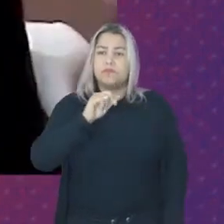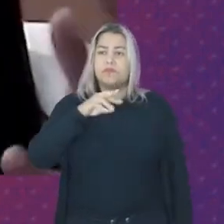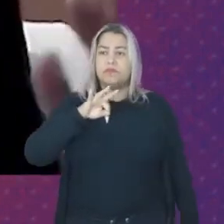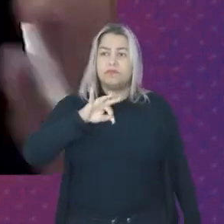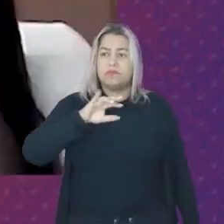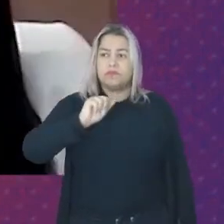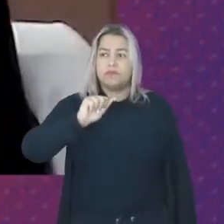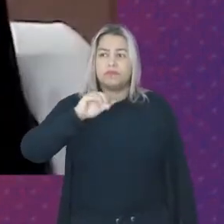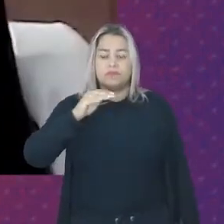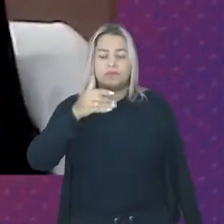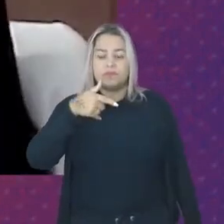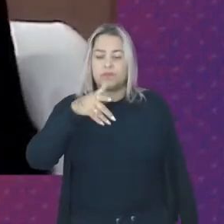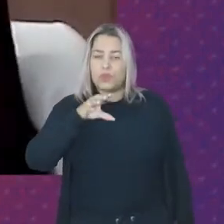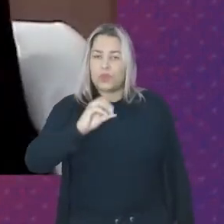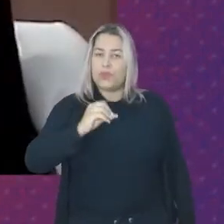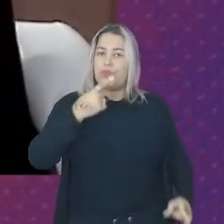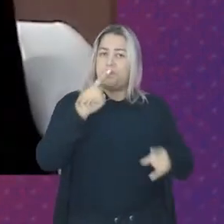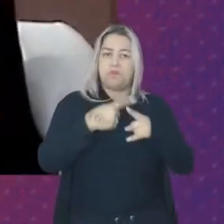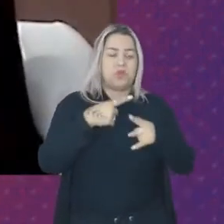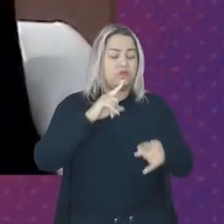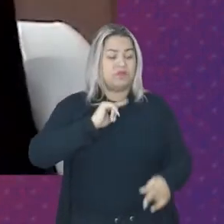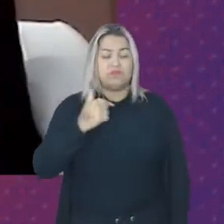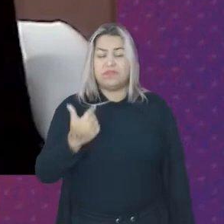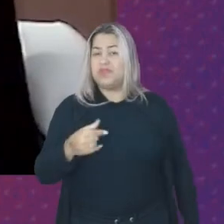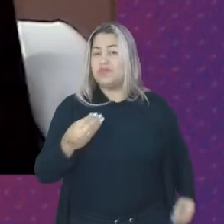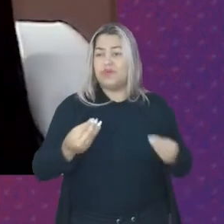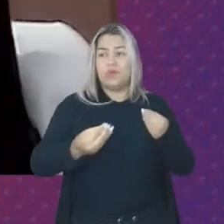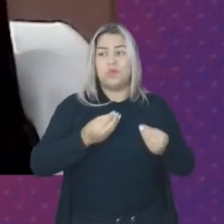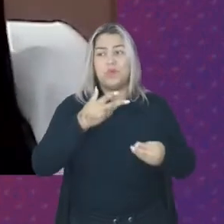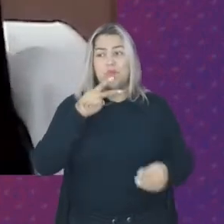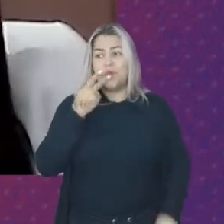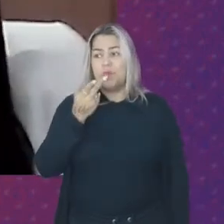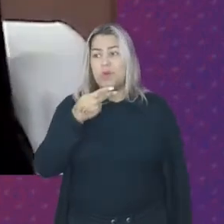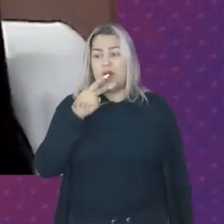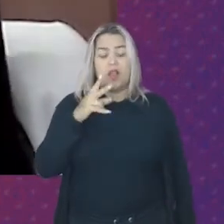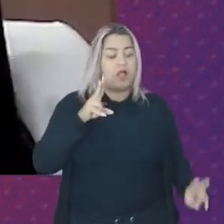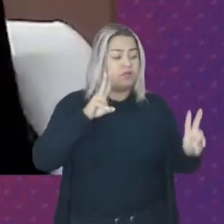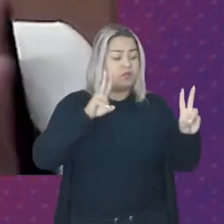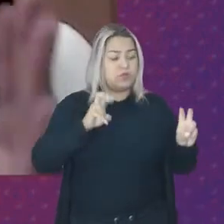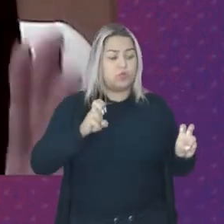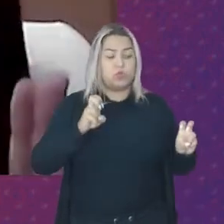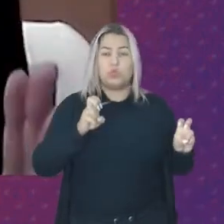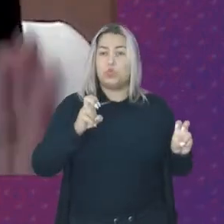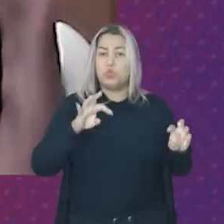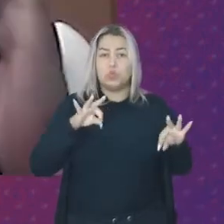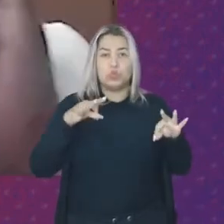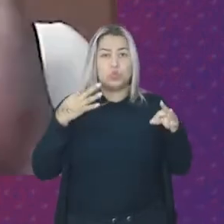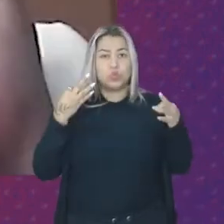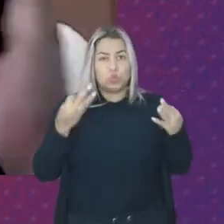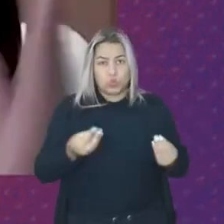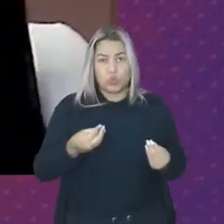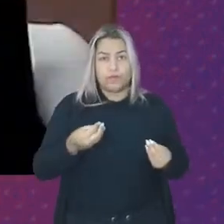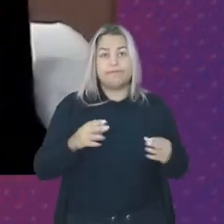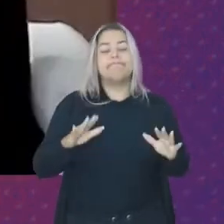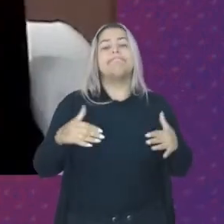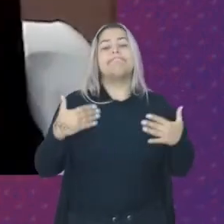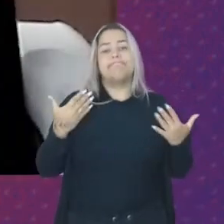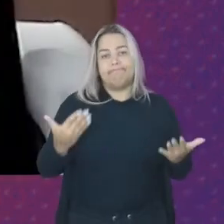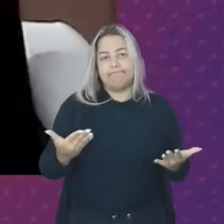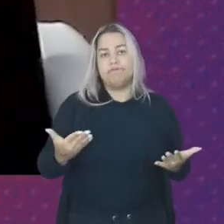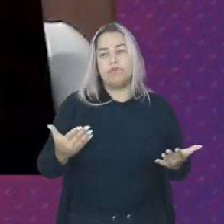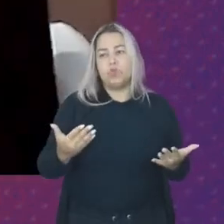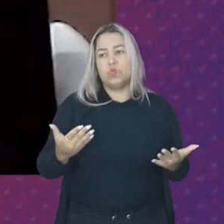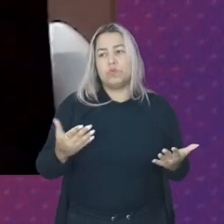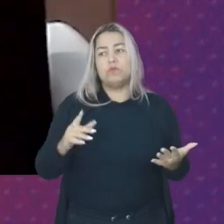que limitação? Gente, porque não tem como você falar sobre absolutamente tudo. Então, quando